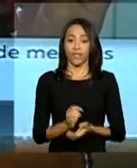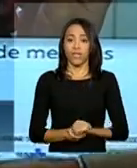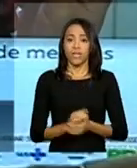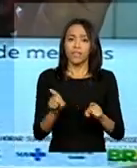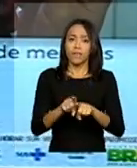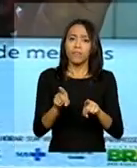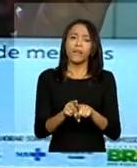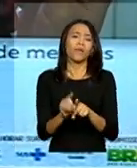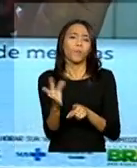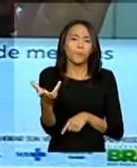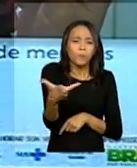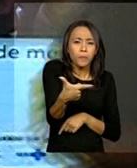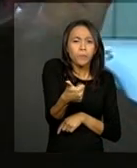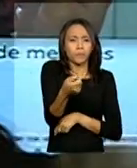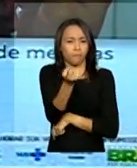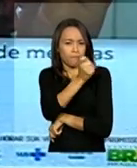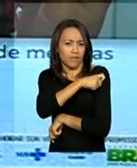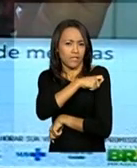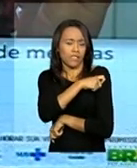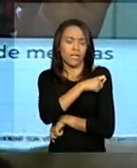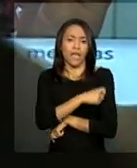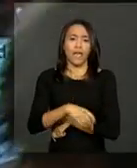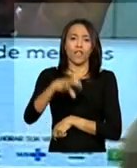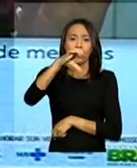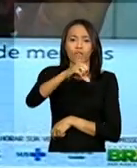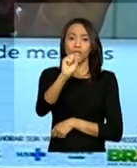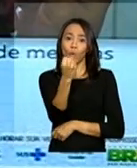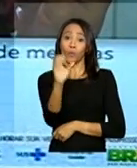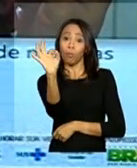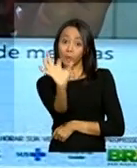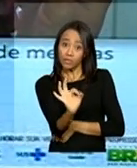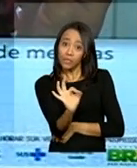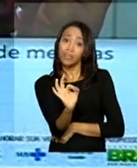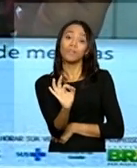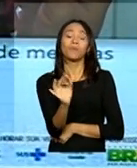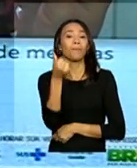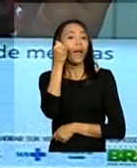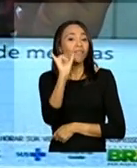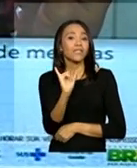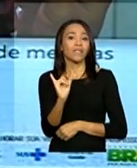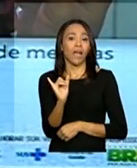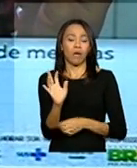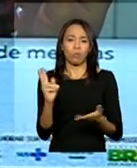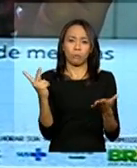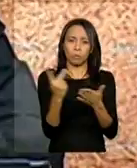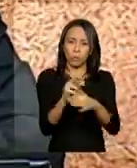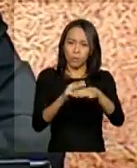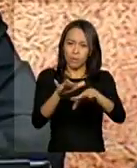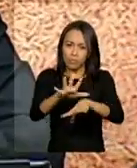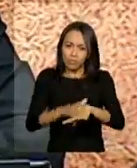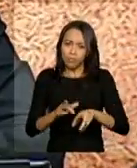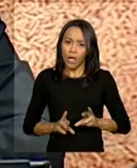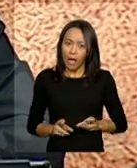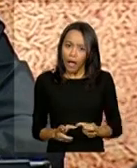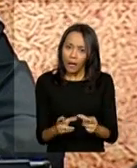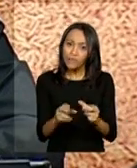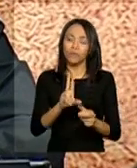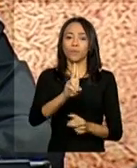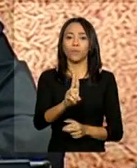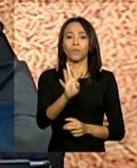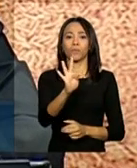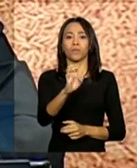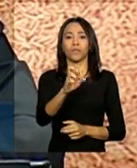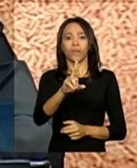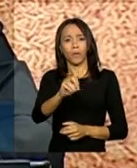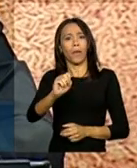da vacina ela é de 98% contra o câncer do colo do útero é uma das vacinas mais eficazes que estaremos